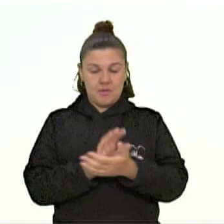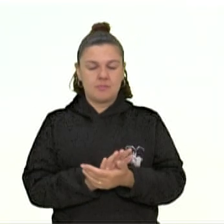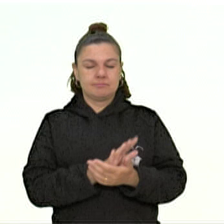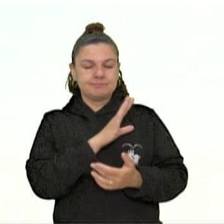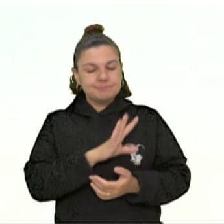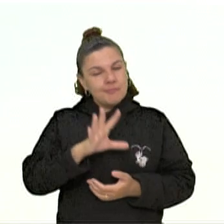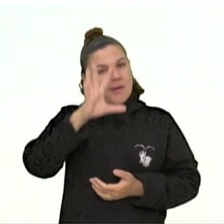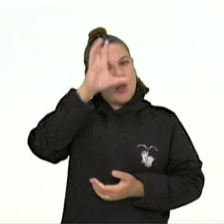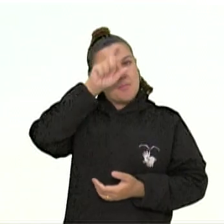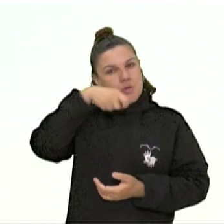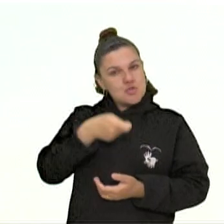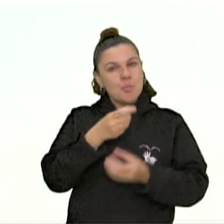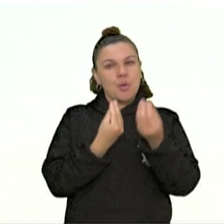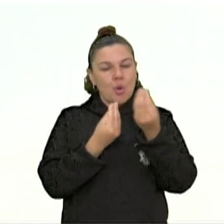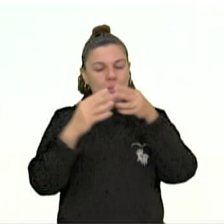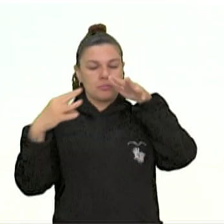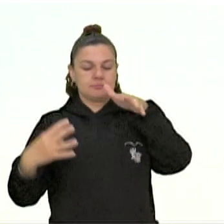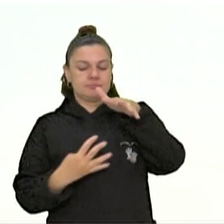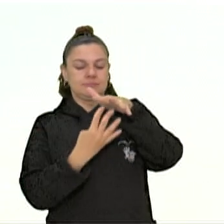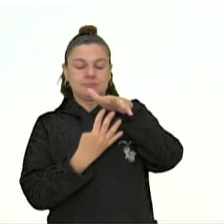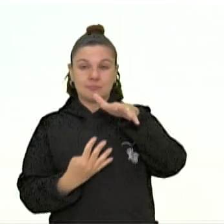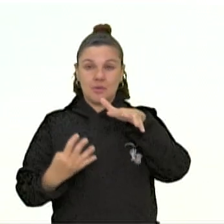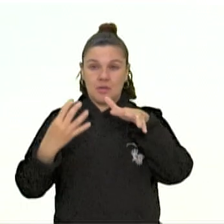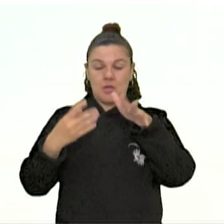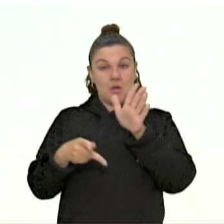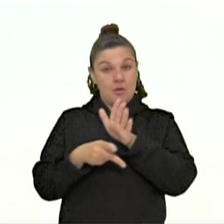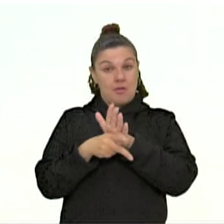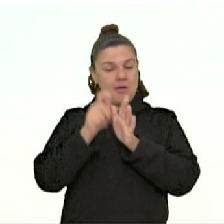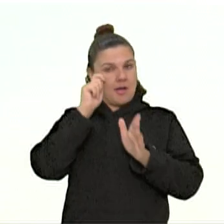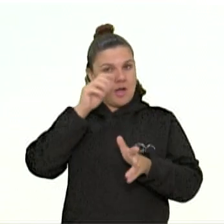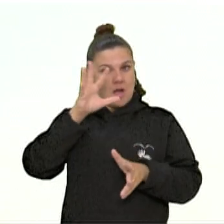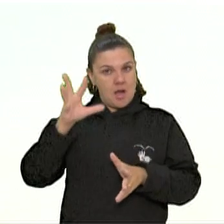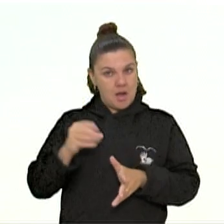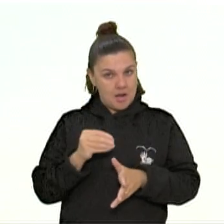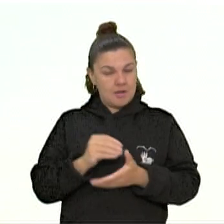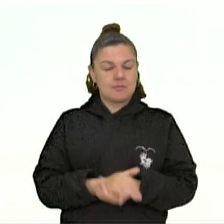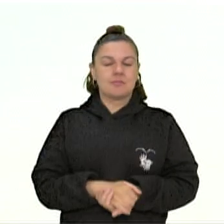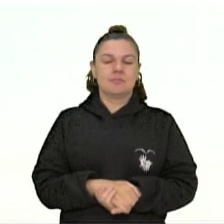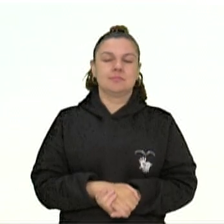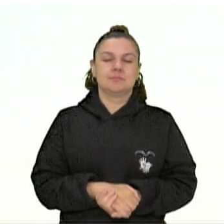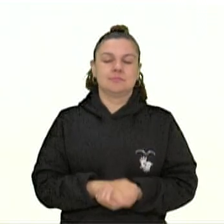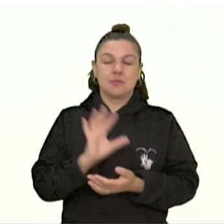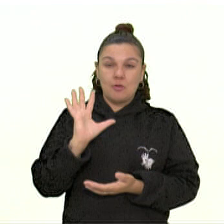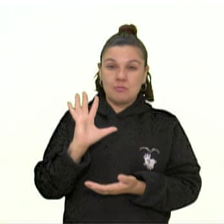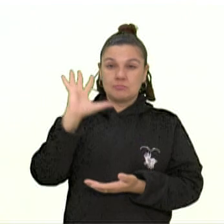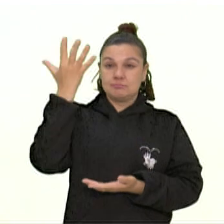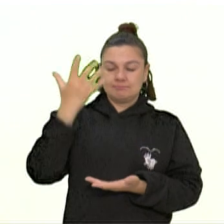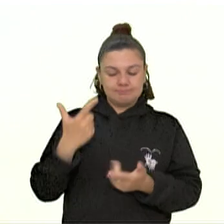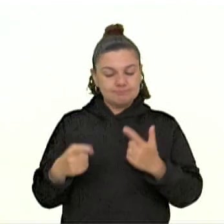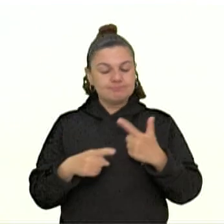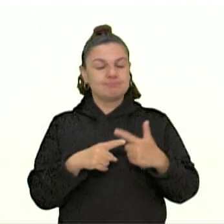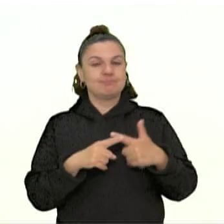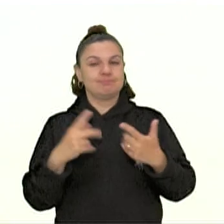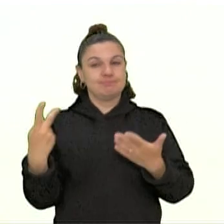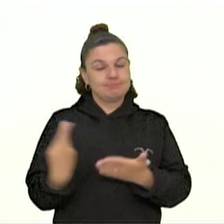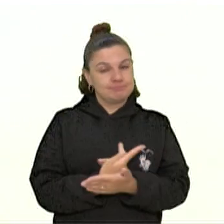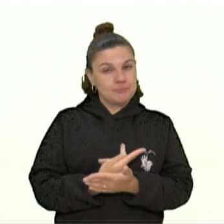conhecer os processos migratórios no continente africano, suas causas e consequências, com destaque para a questão